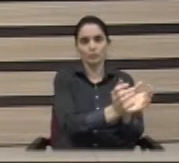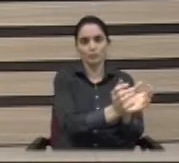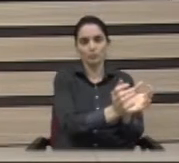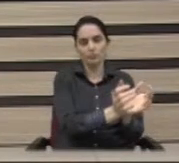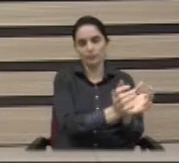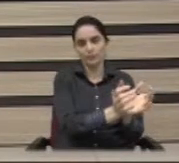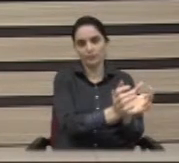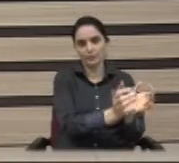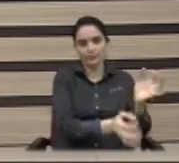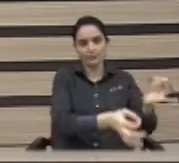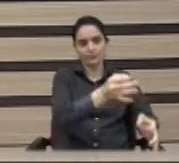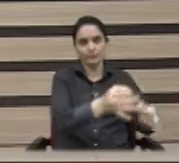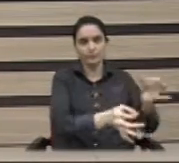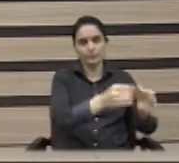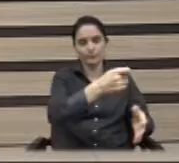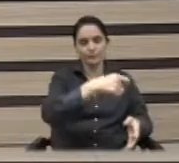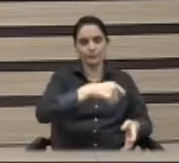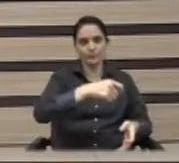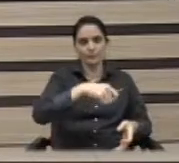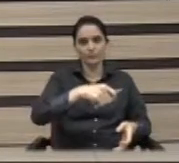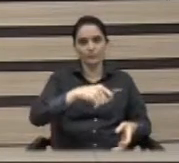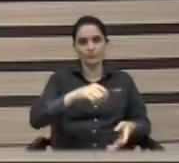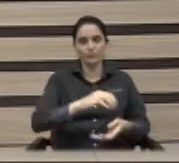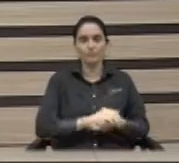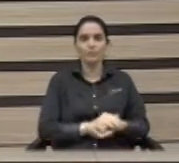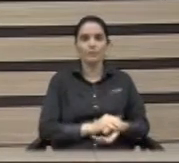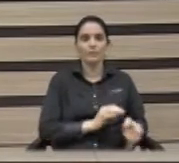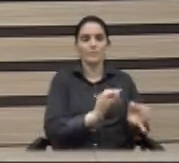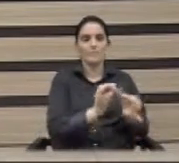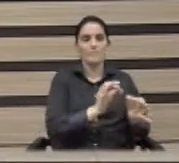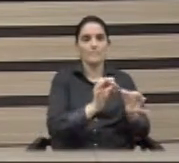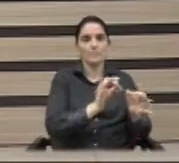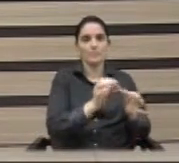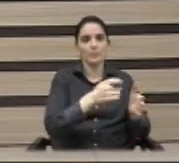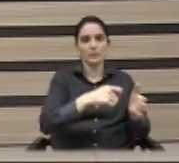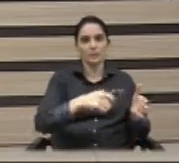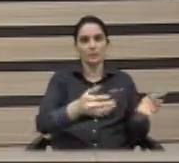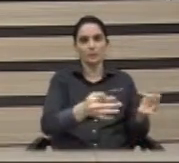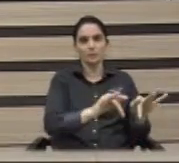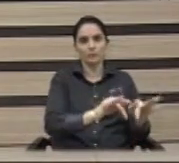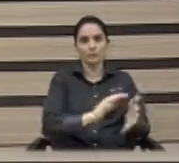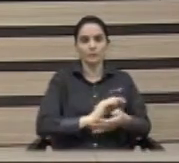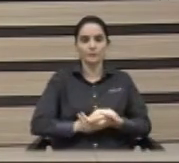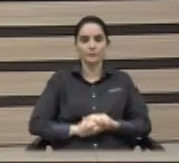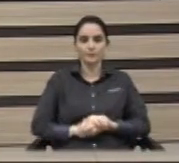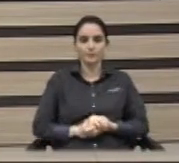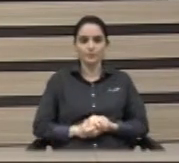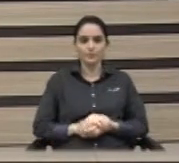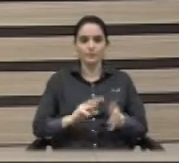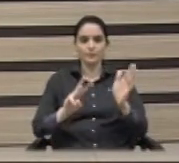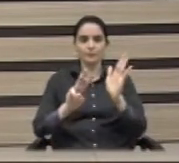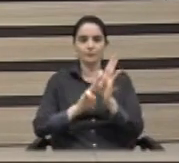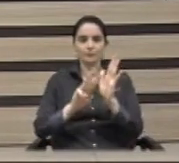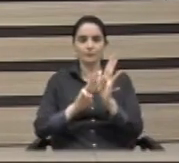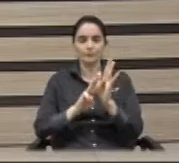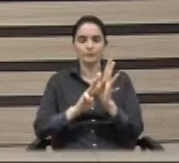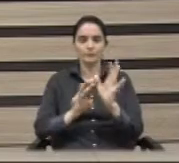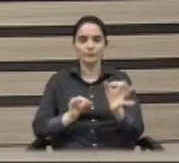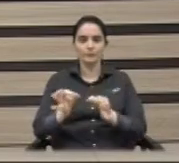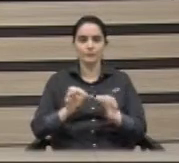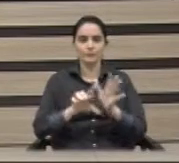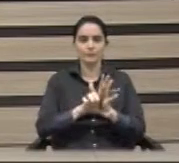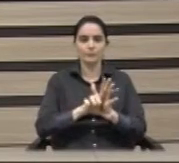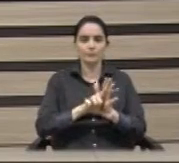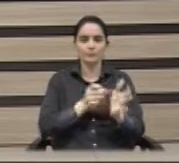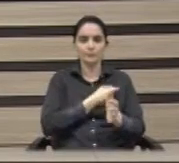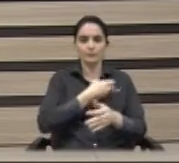Constituição, Justiça e Redação para a elaboração da redação final. Item terceiro da pauta, projeto